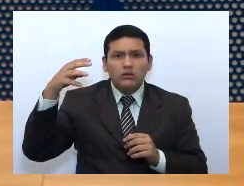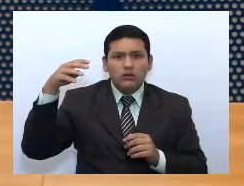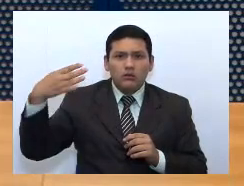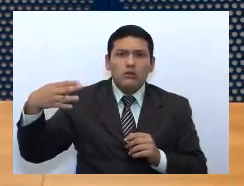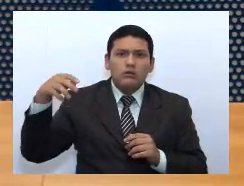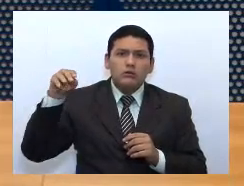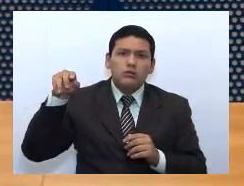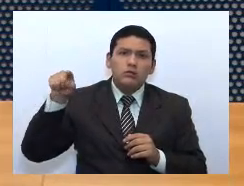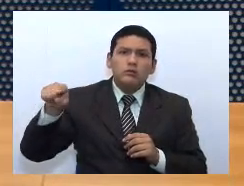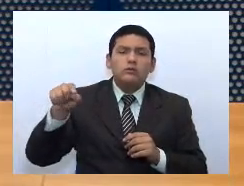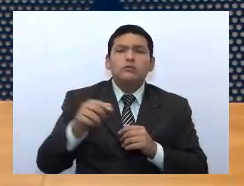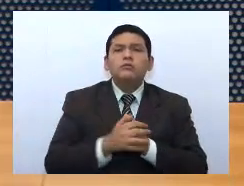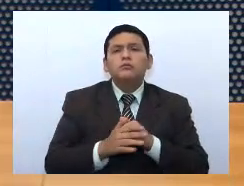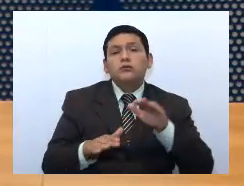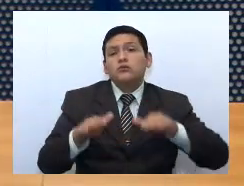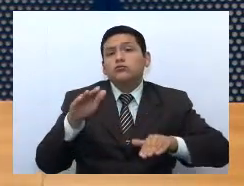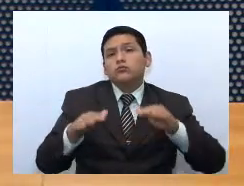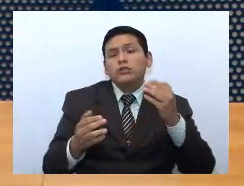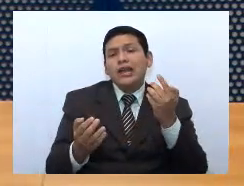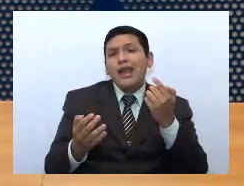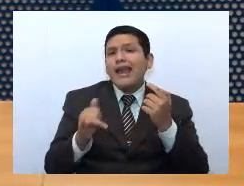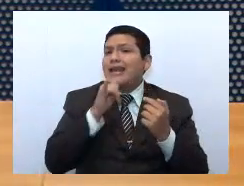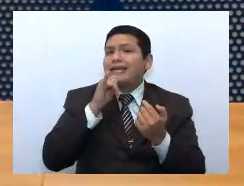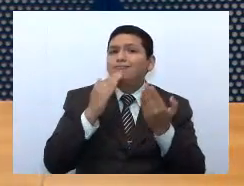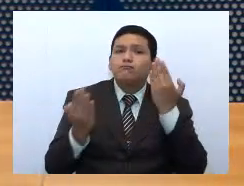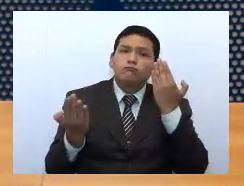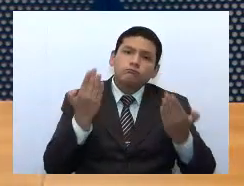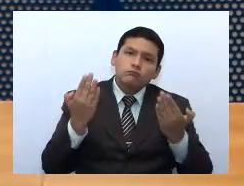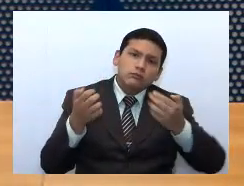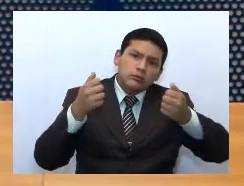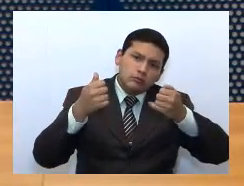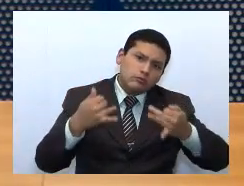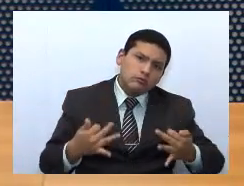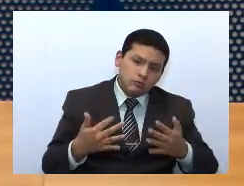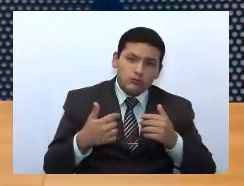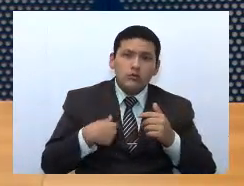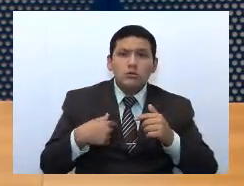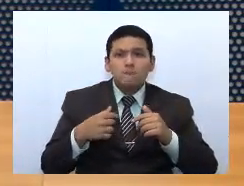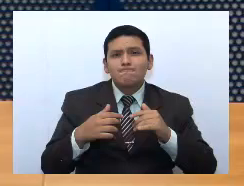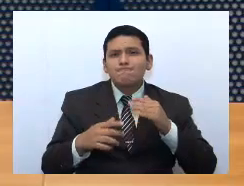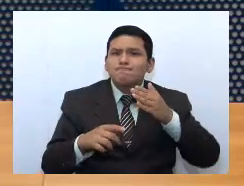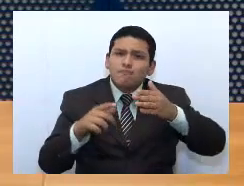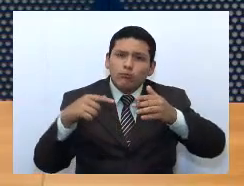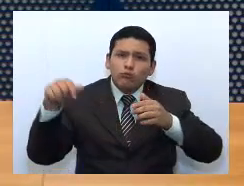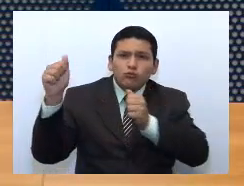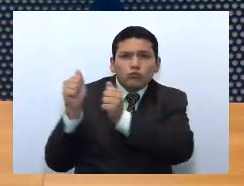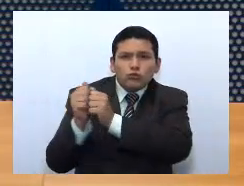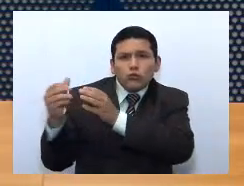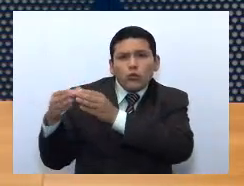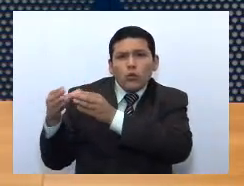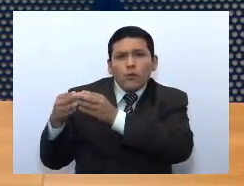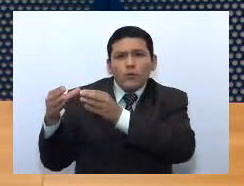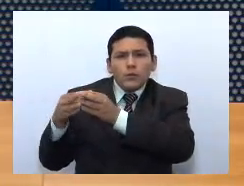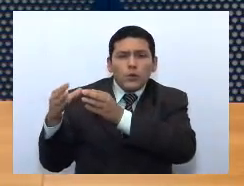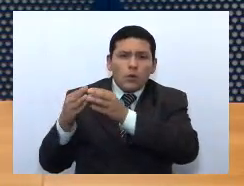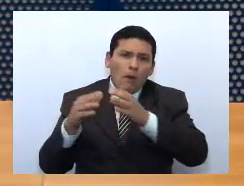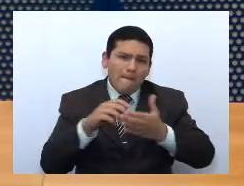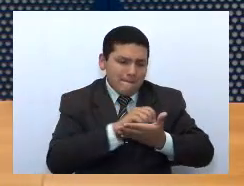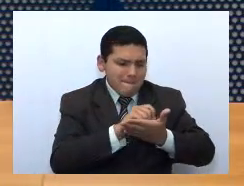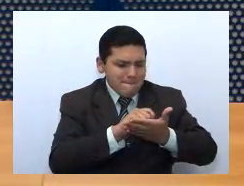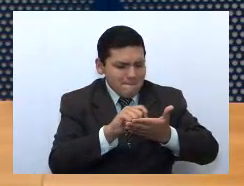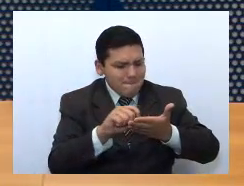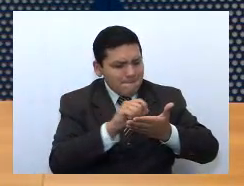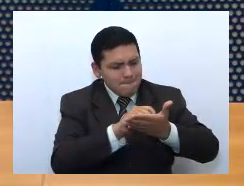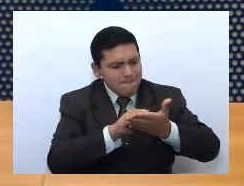Para fazer uma comparação para vocês, nós fizemos um planejamento PPA para a